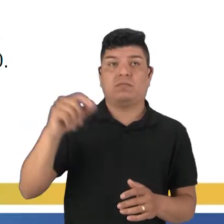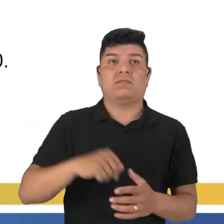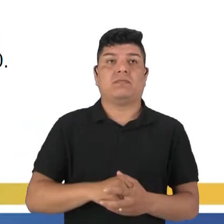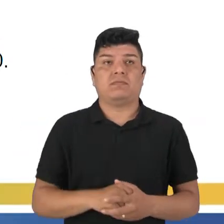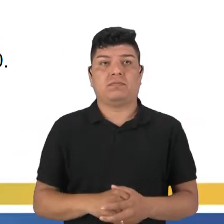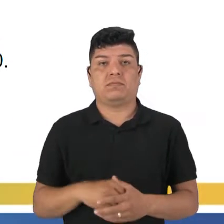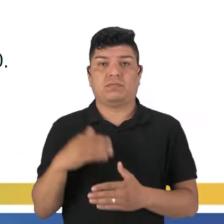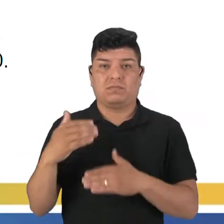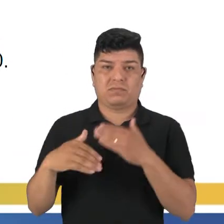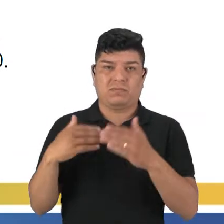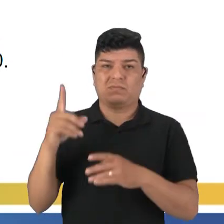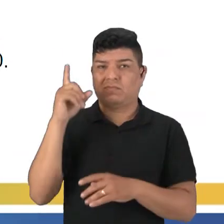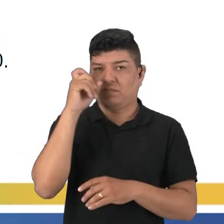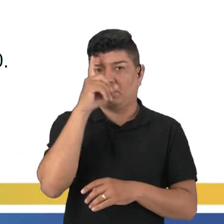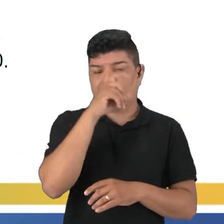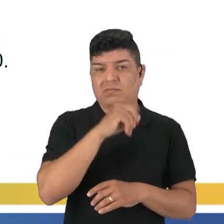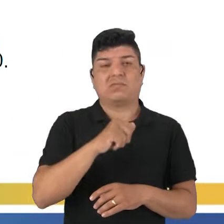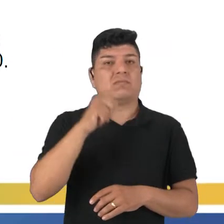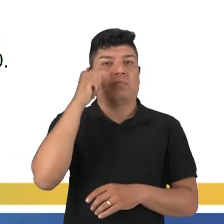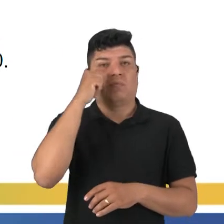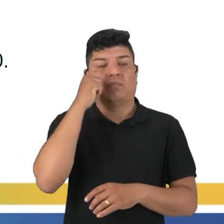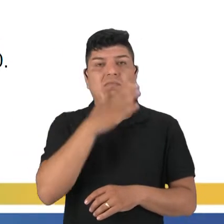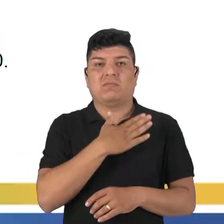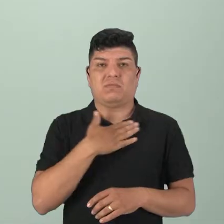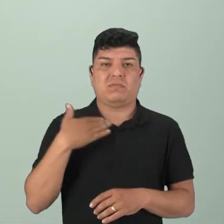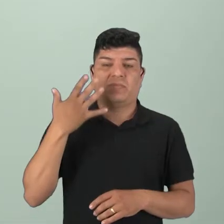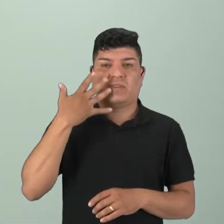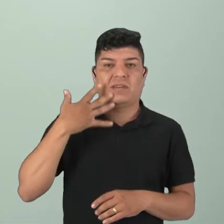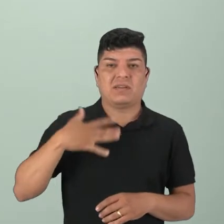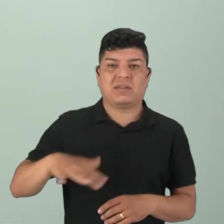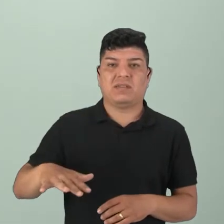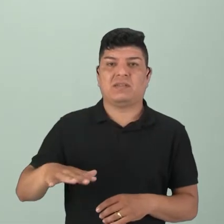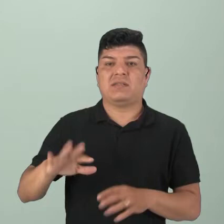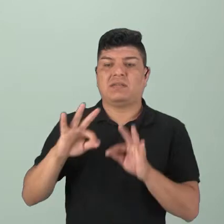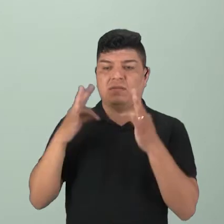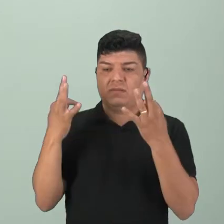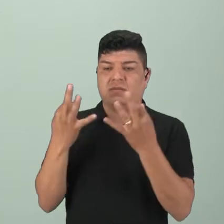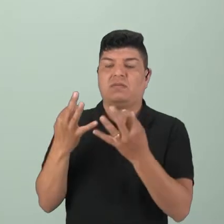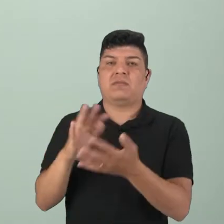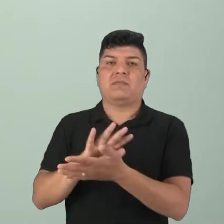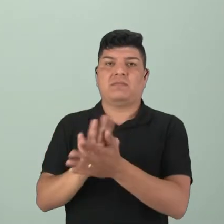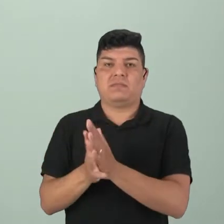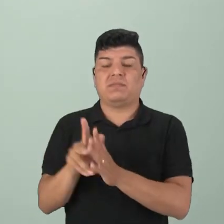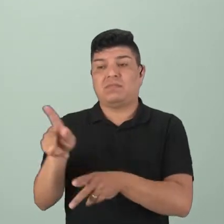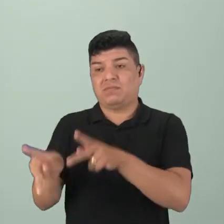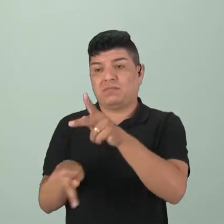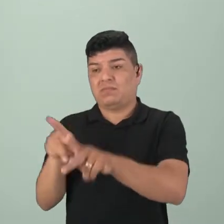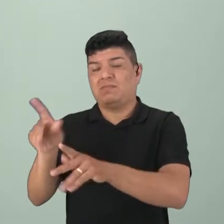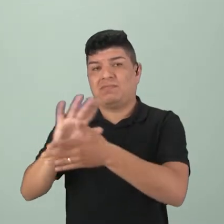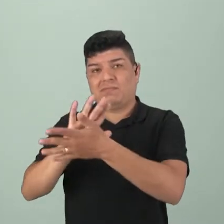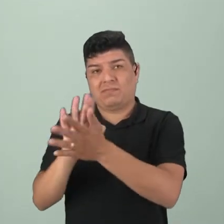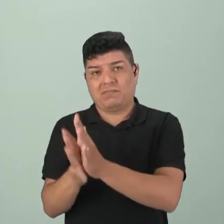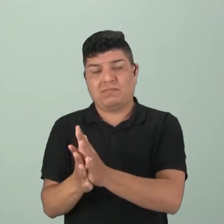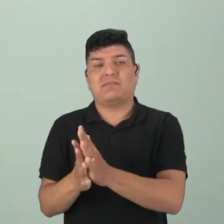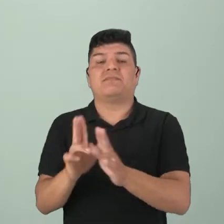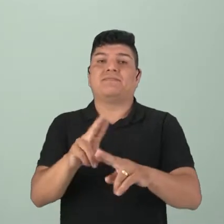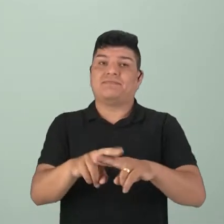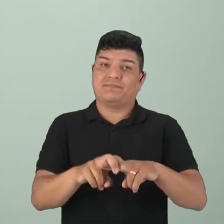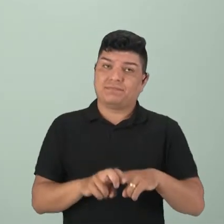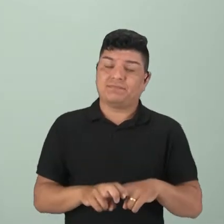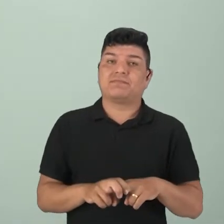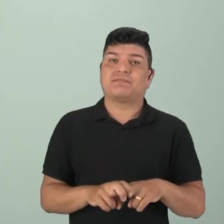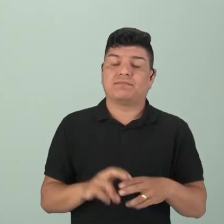foram processos muito cruéis, mulheres assassinadas, crianças, famílias destruídas, povos, né, dizimados. Então aí,